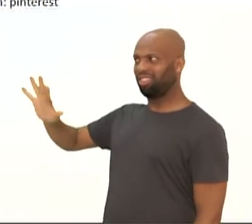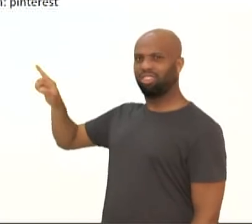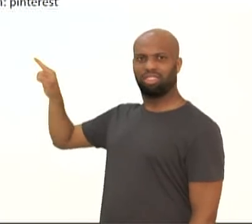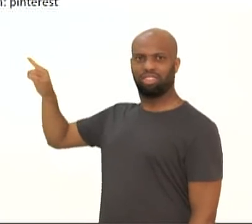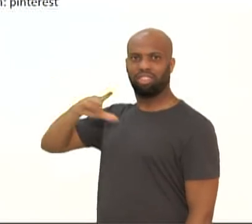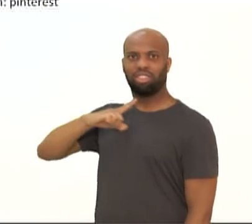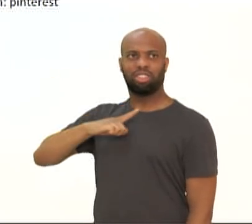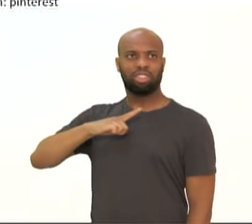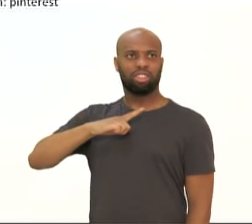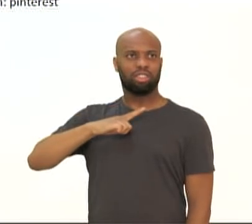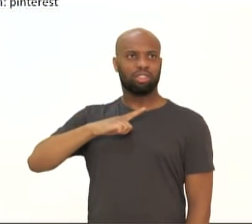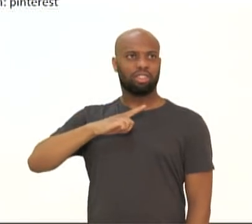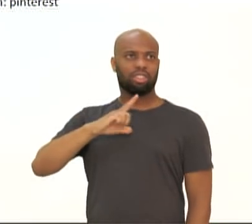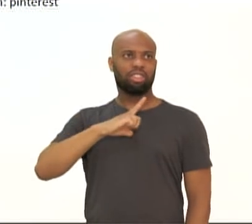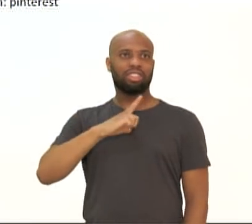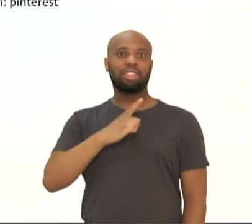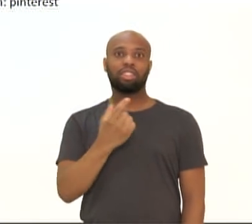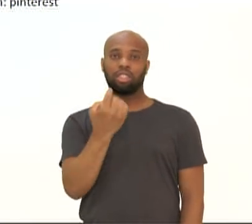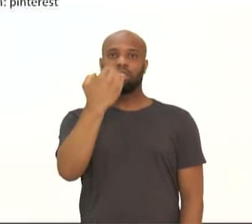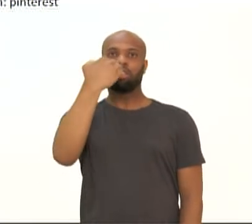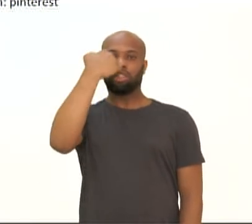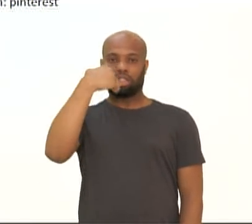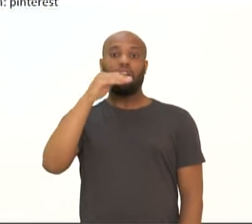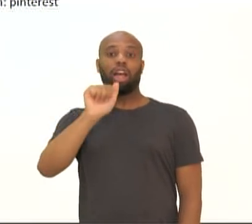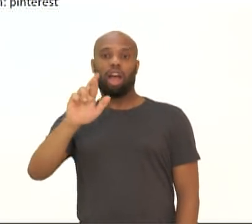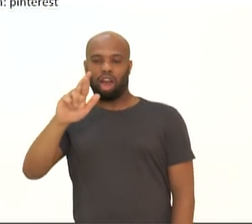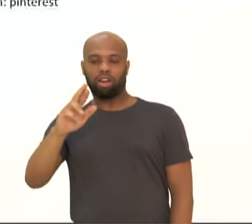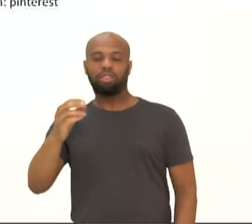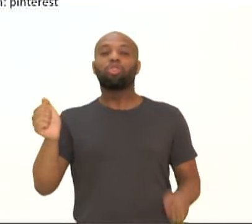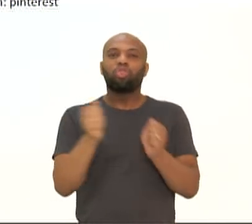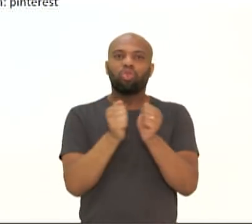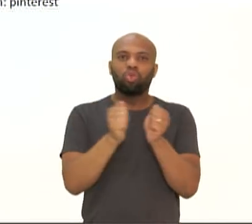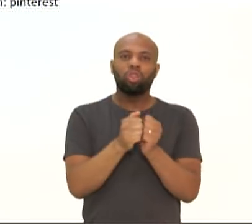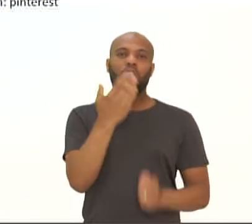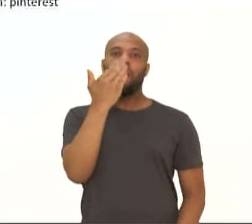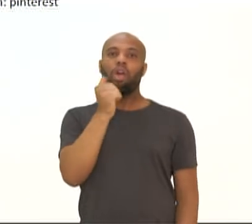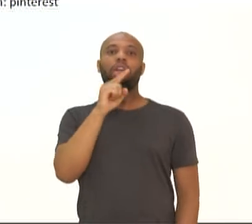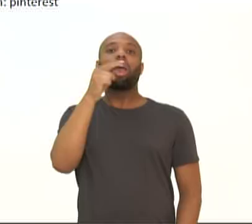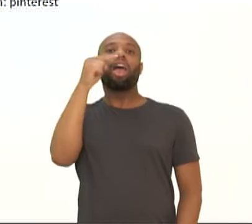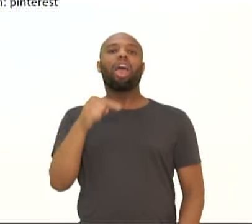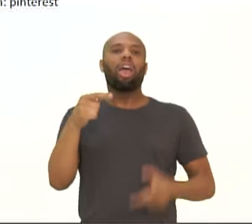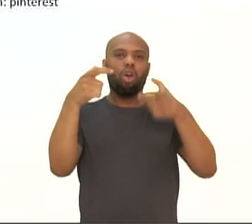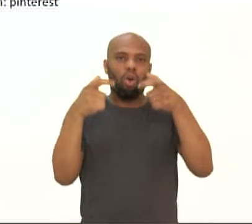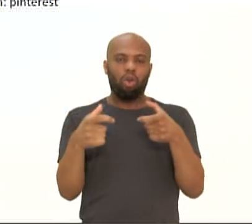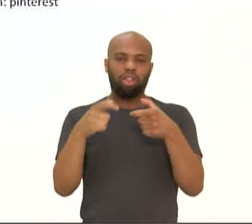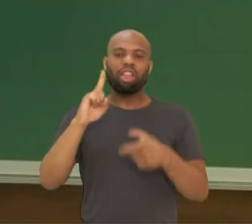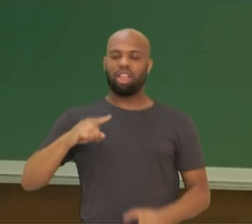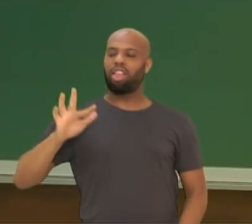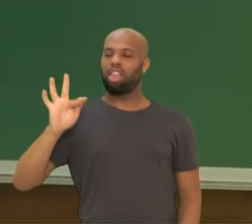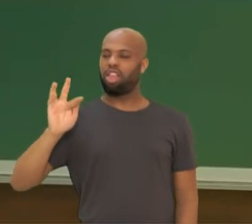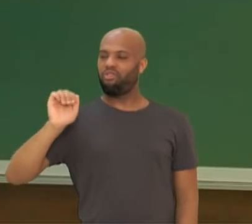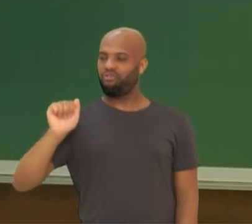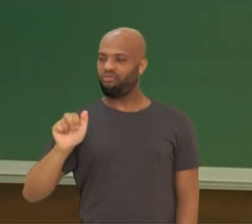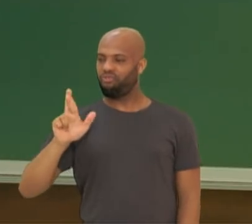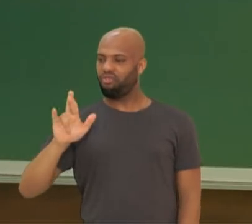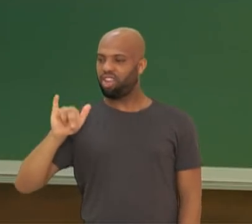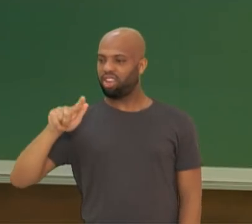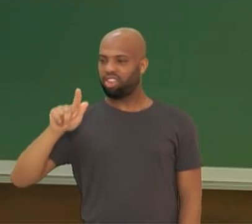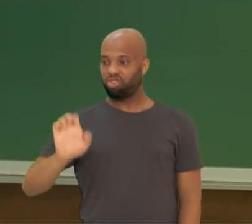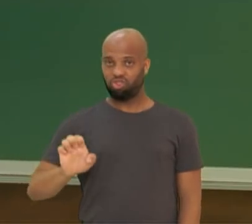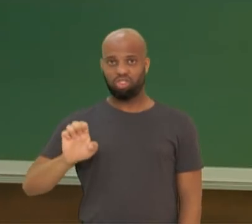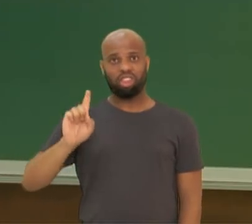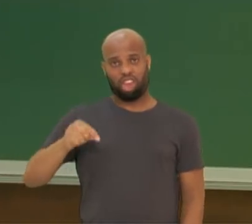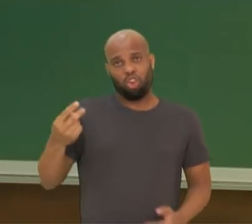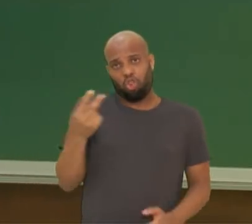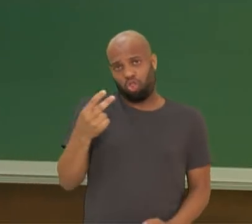região comum, que tanto o ar passa quanto o alimento? Essa região é a faringe. Então, é uma estrutura que a gente fala que é